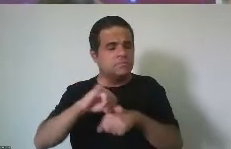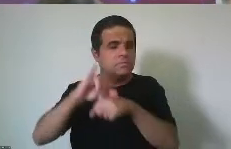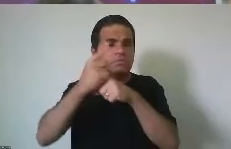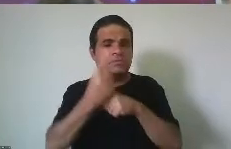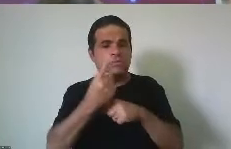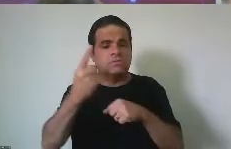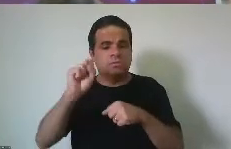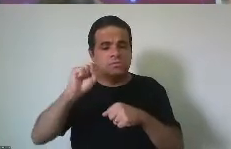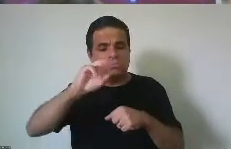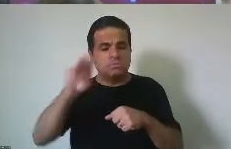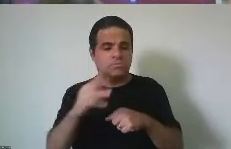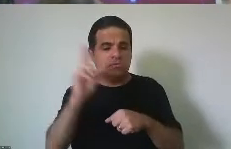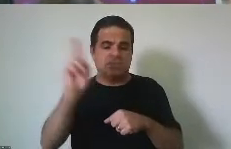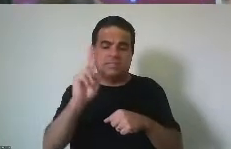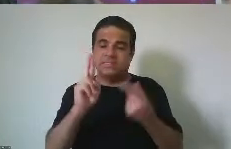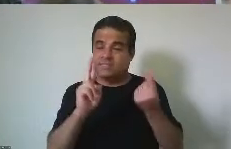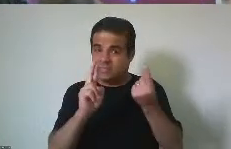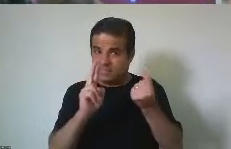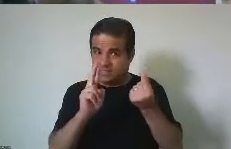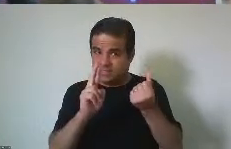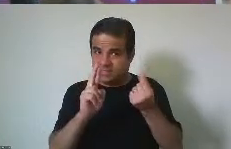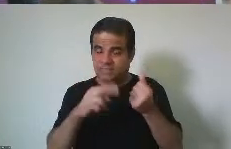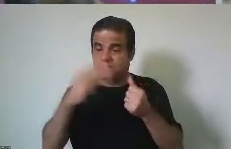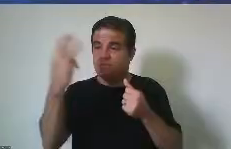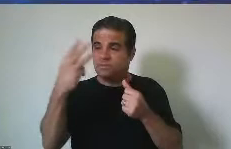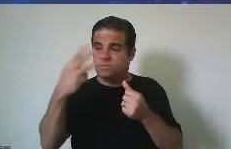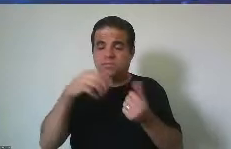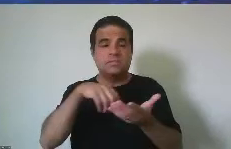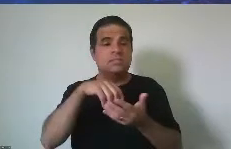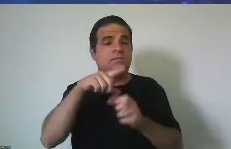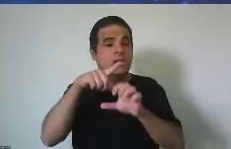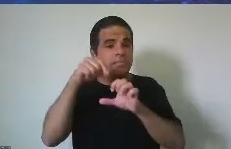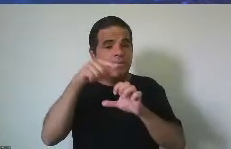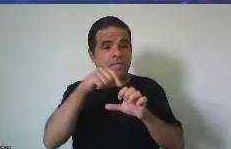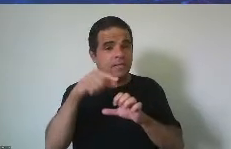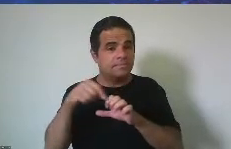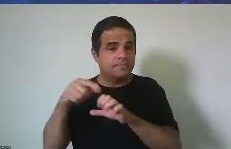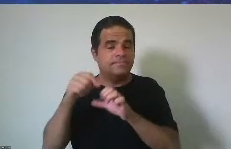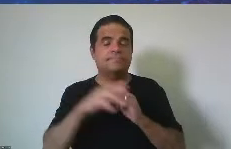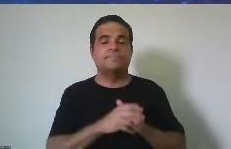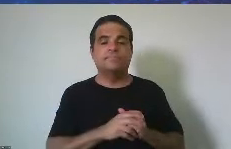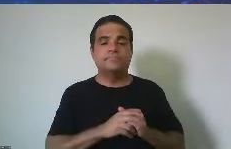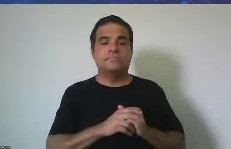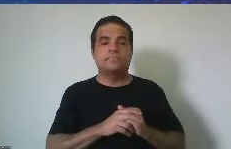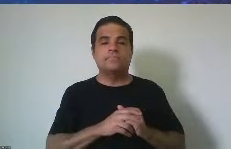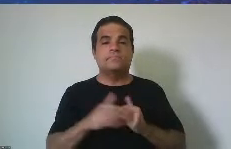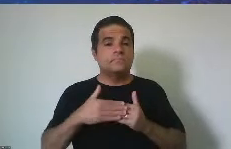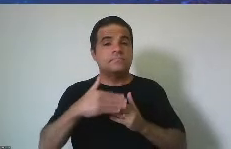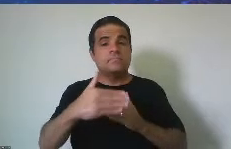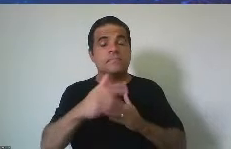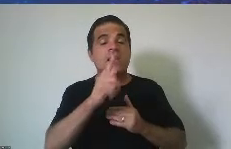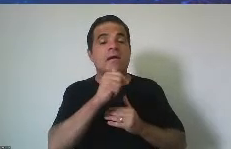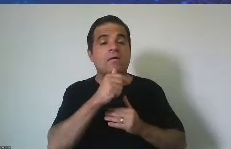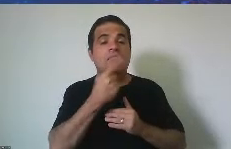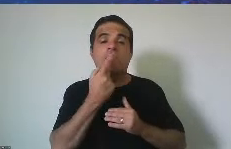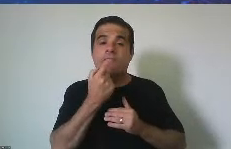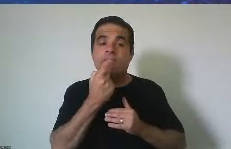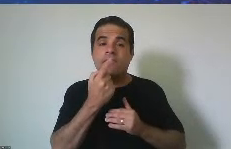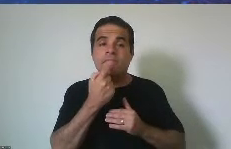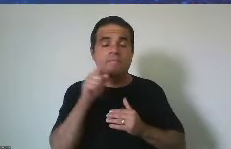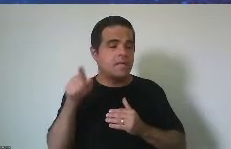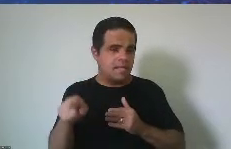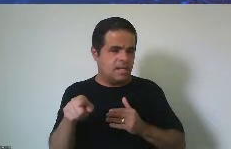reais e o terceiro empreendimento e Água Vermelha é o empreendimento